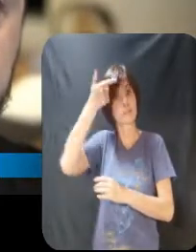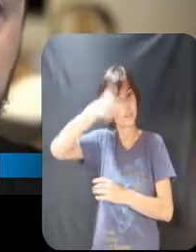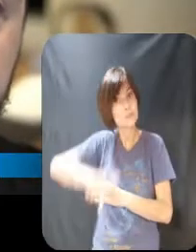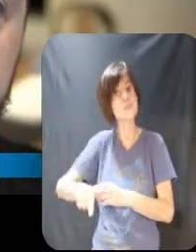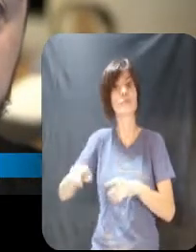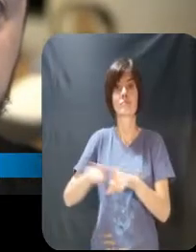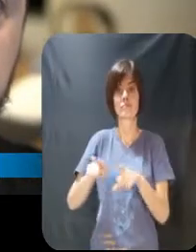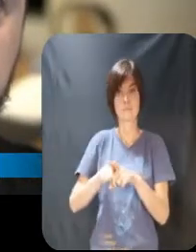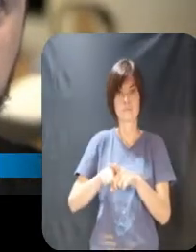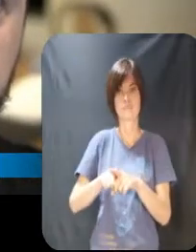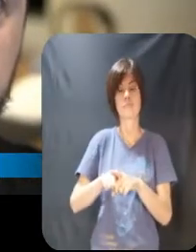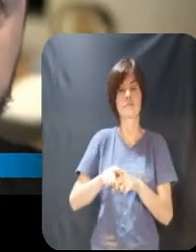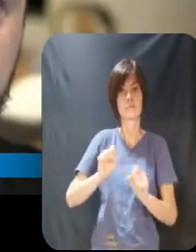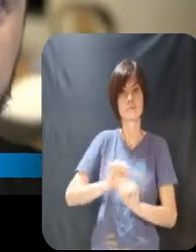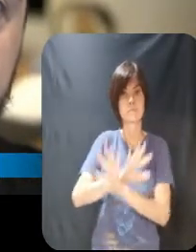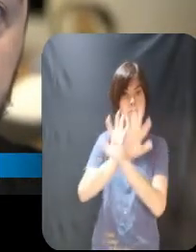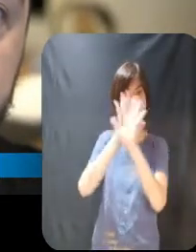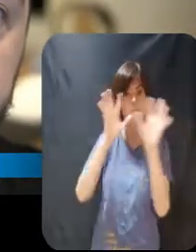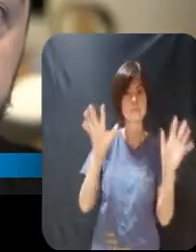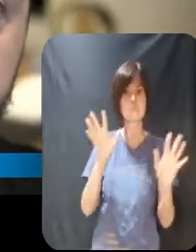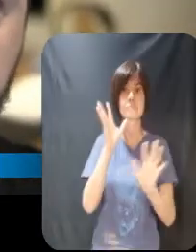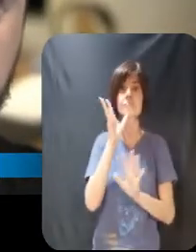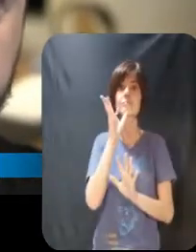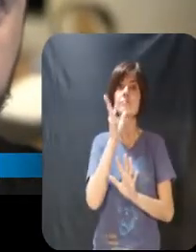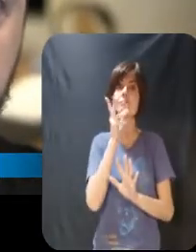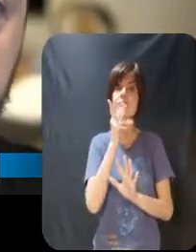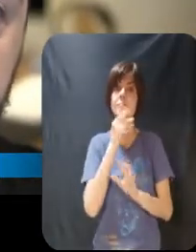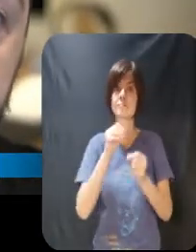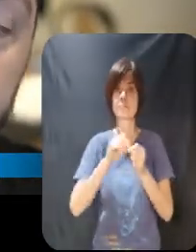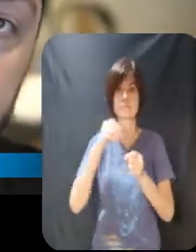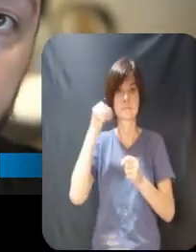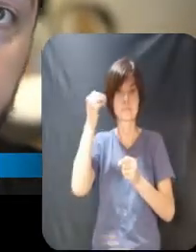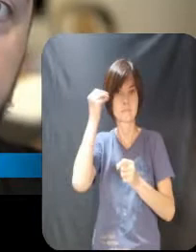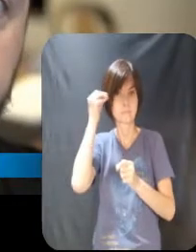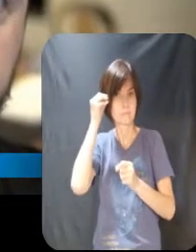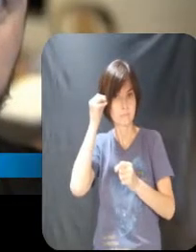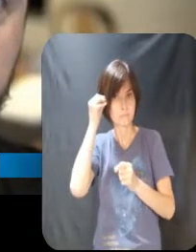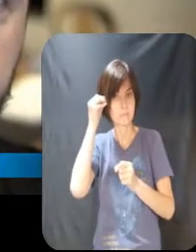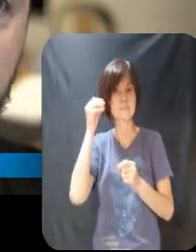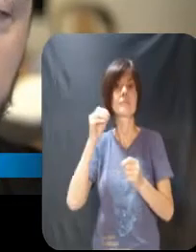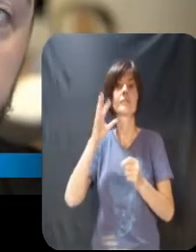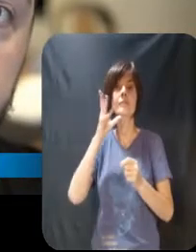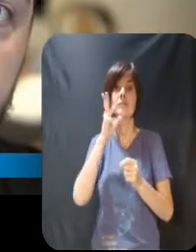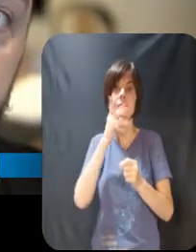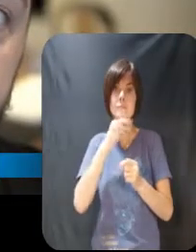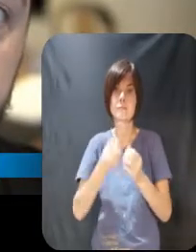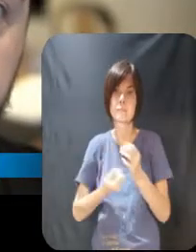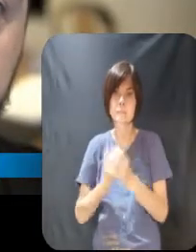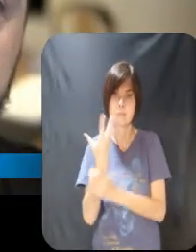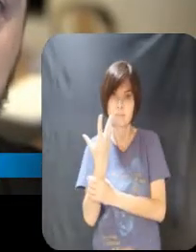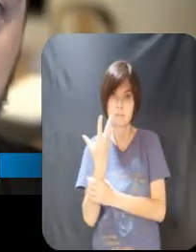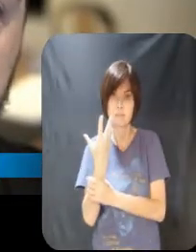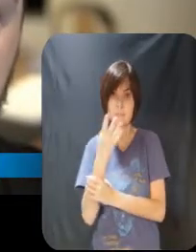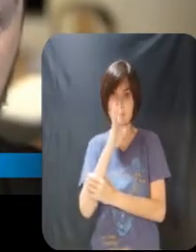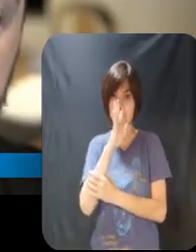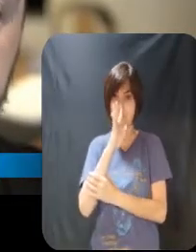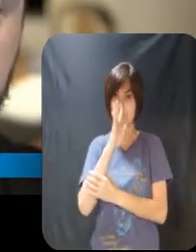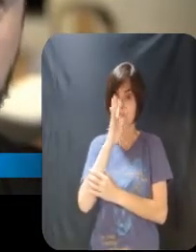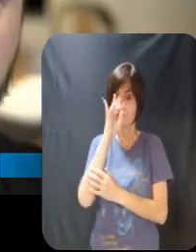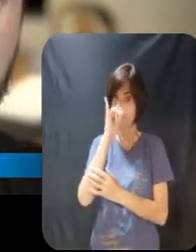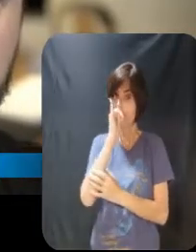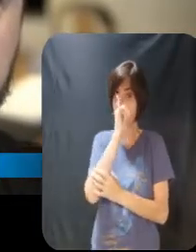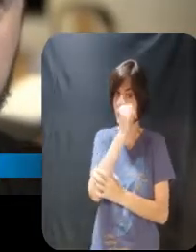serem testadas e demoram para serem entregues. Então eu vou dar um exemplo muito direto. Quando eu estava estudando o Ebola em 2014 para ver o espalhamento